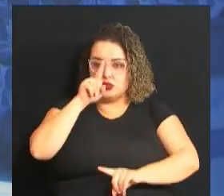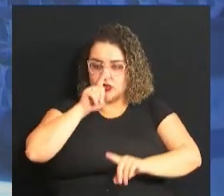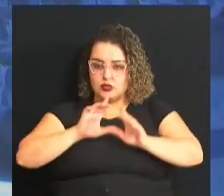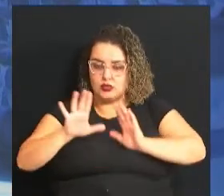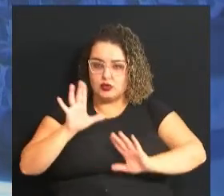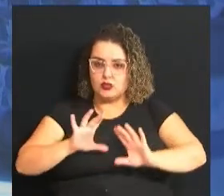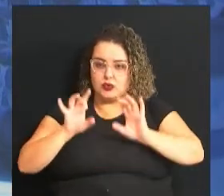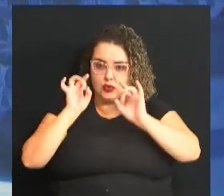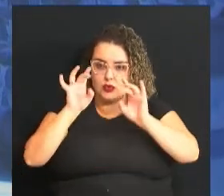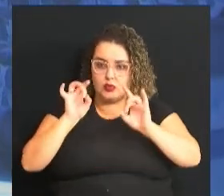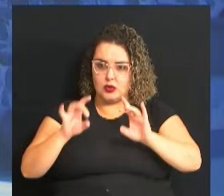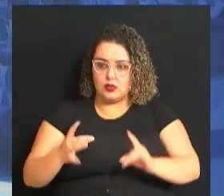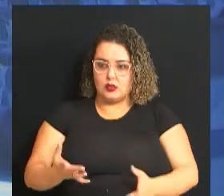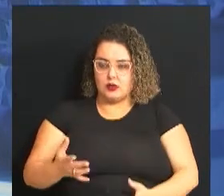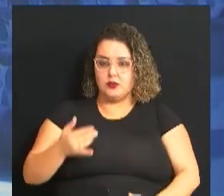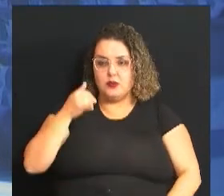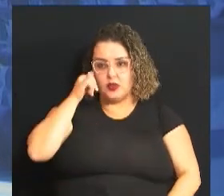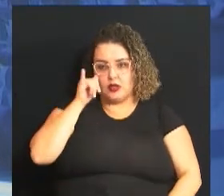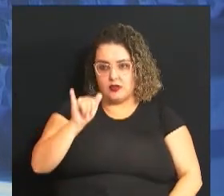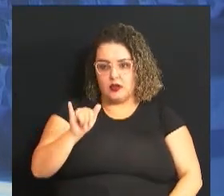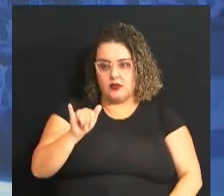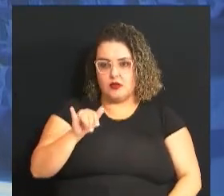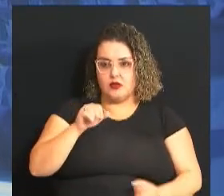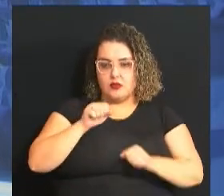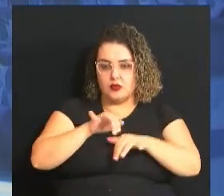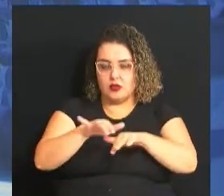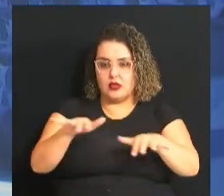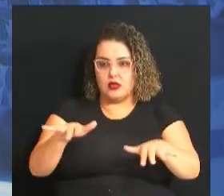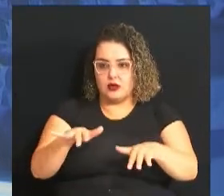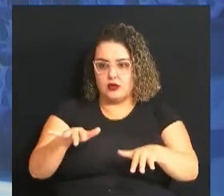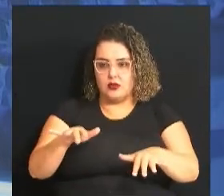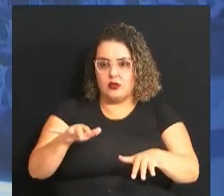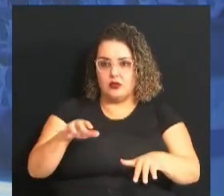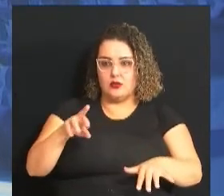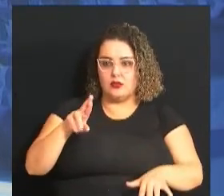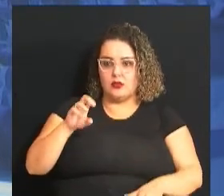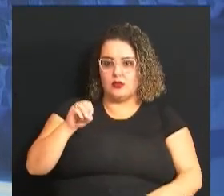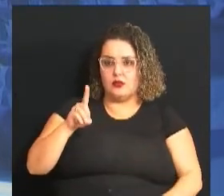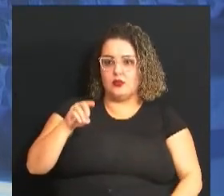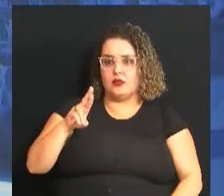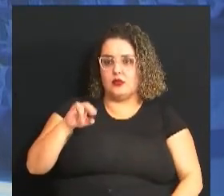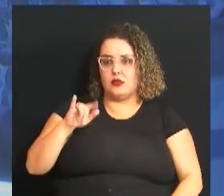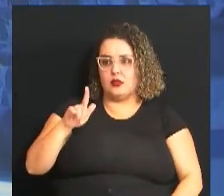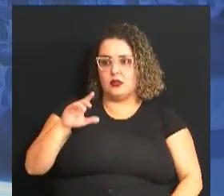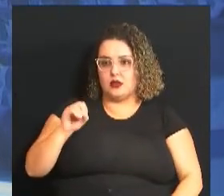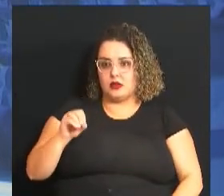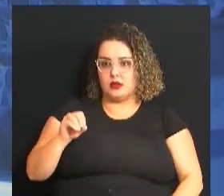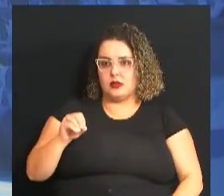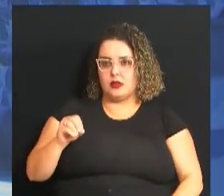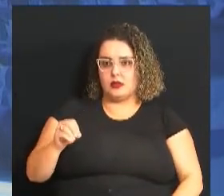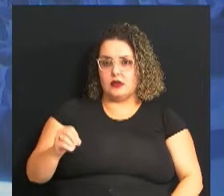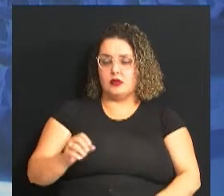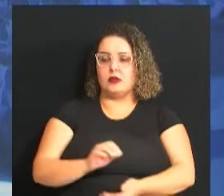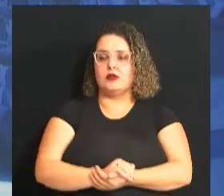específico para evitar o contágio? É o Rodrigo da Nova Campinas.